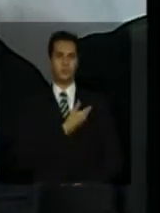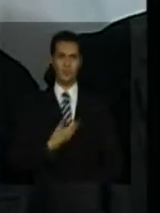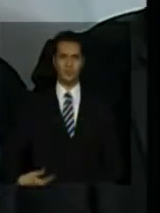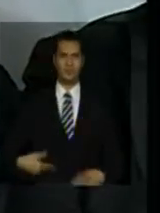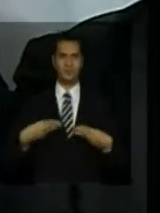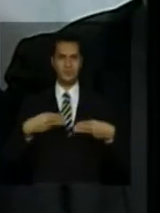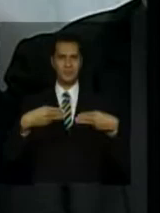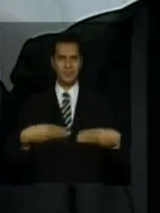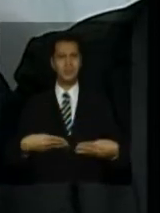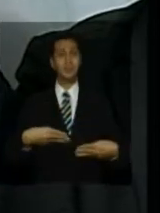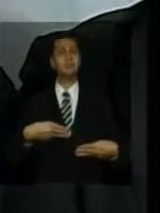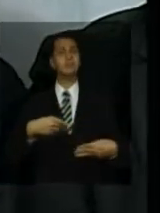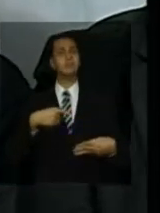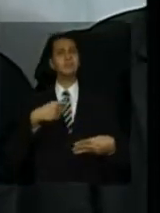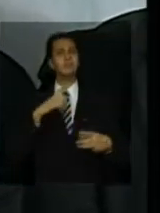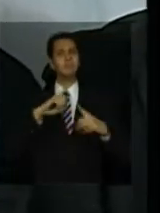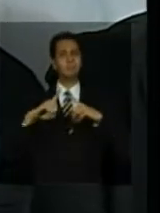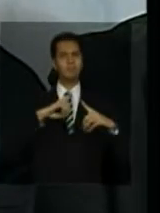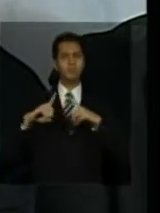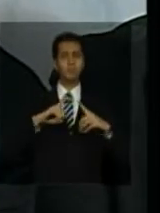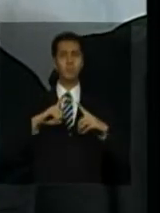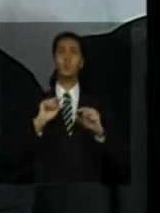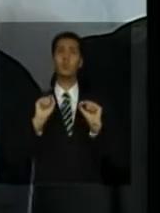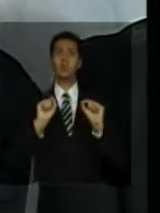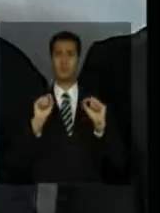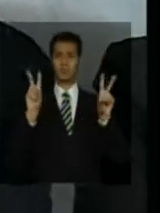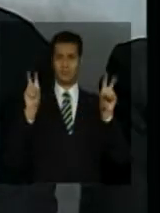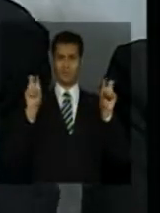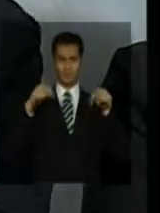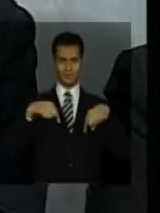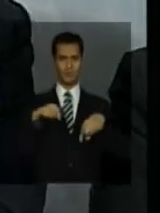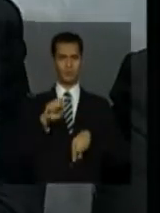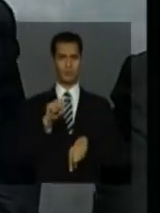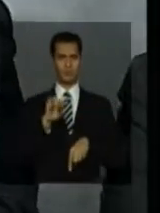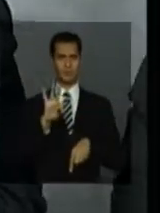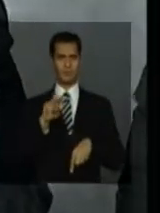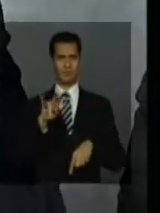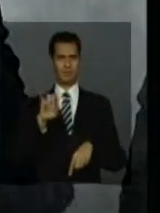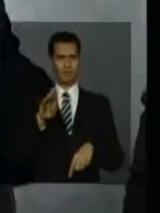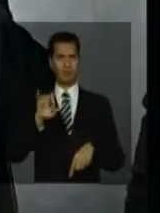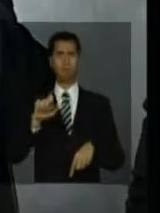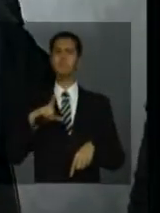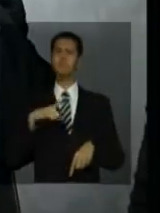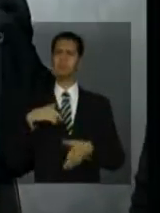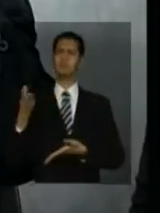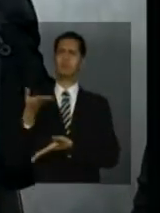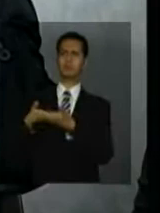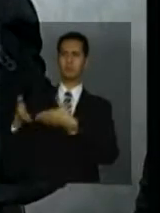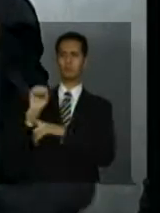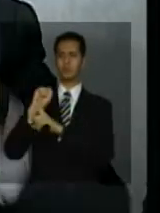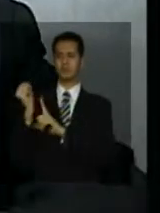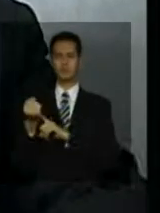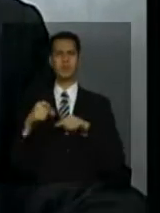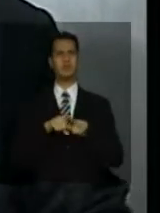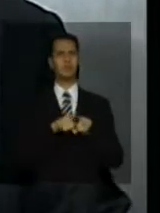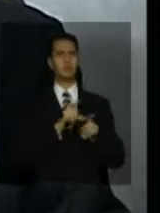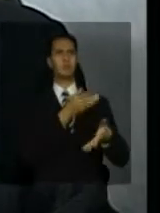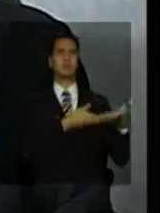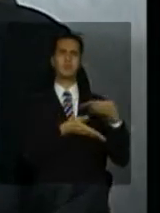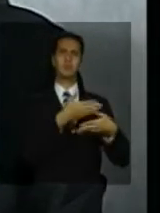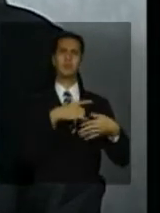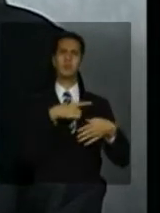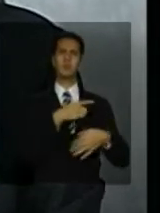a sociedade eu queria em nome do da cay que tá aqui a nossa nosso